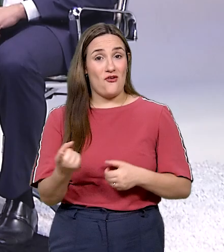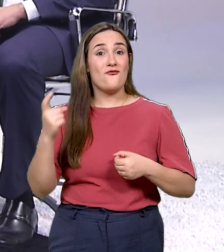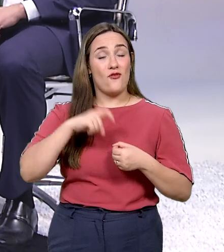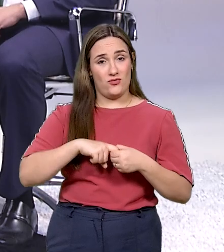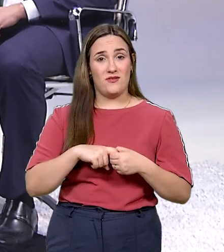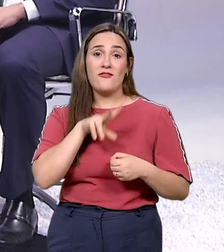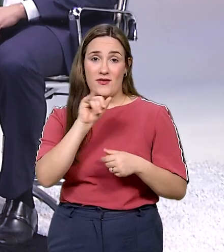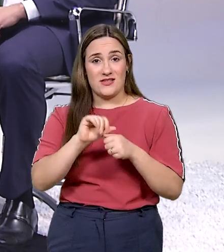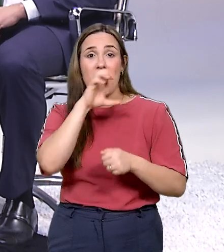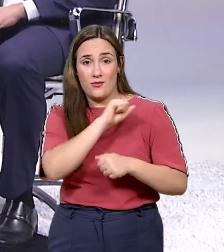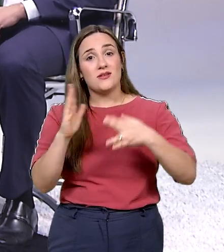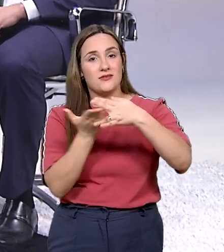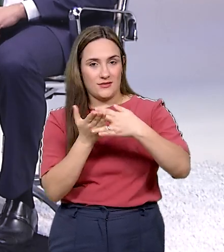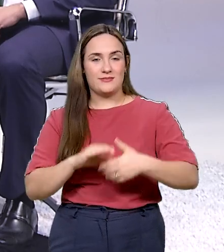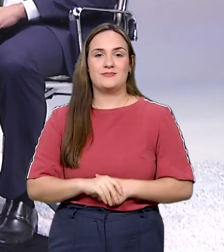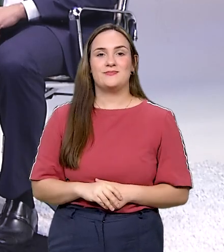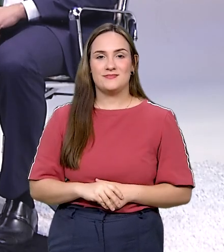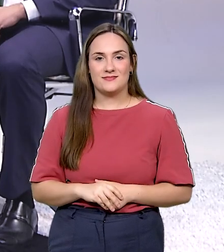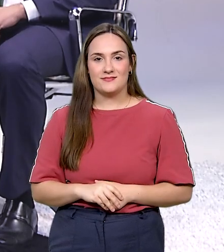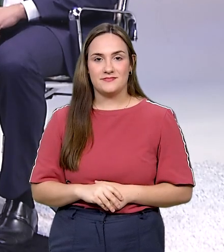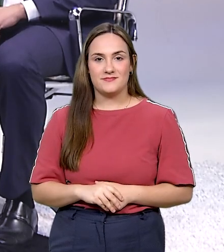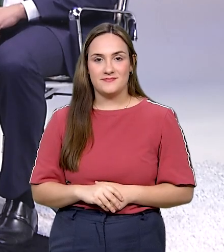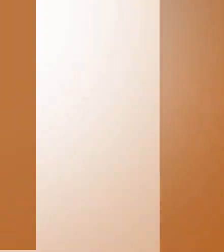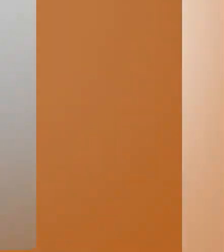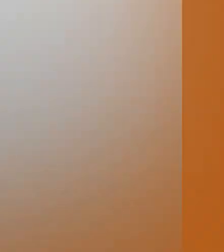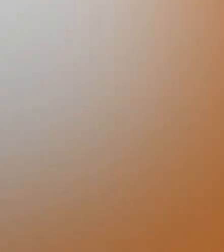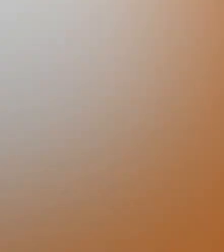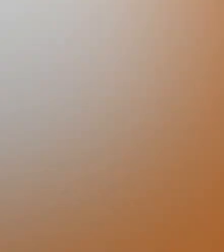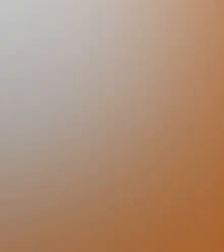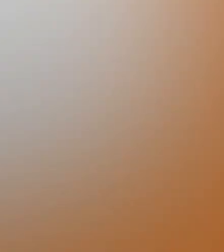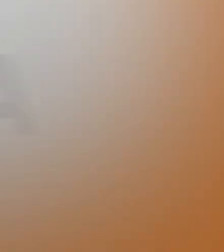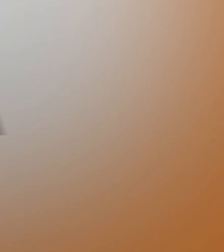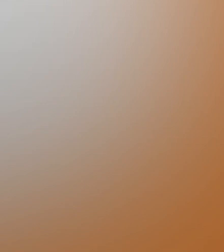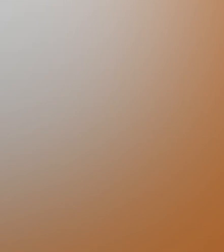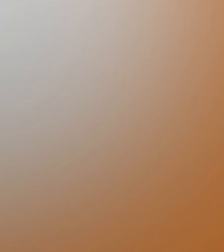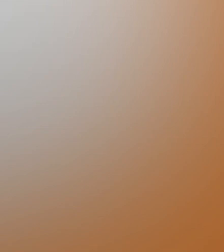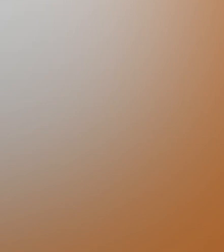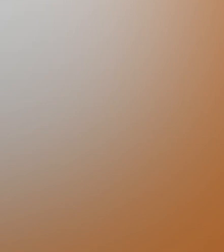Nós vamos para um rápido intervalo e voltamos já.